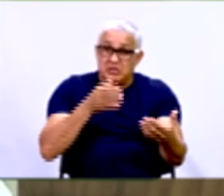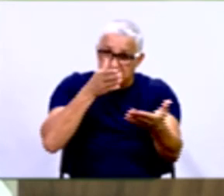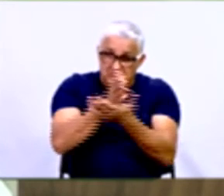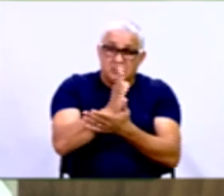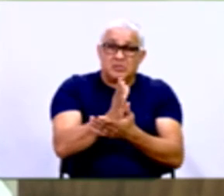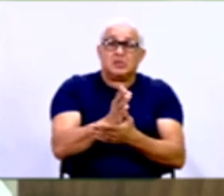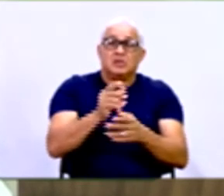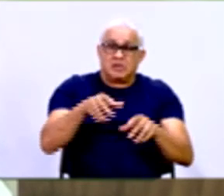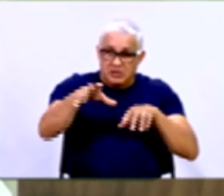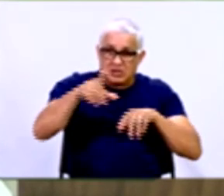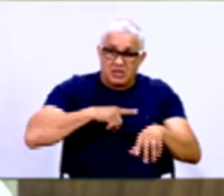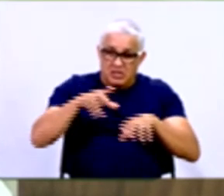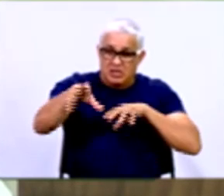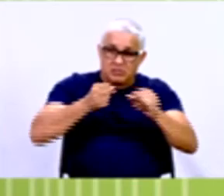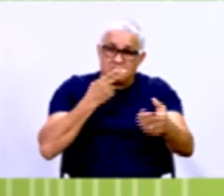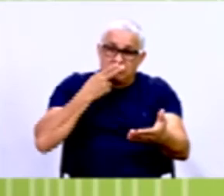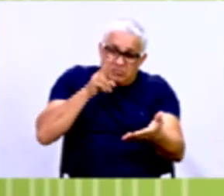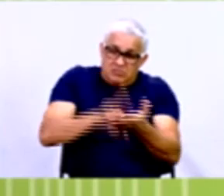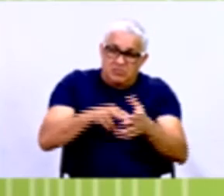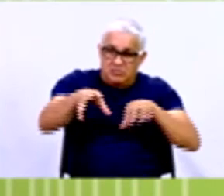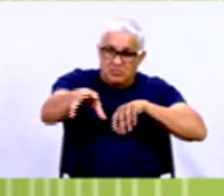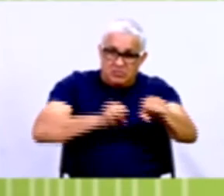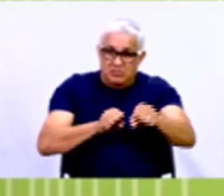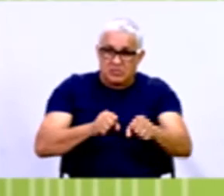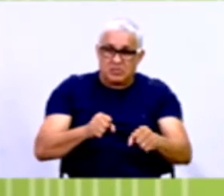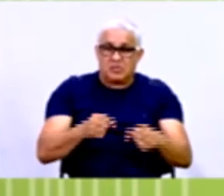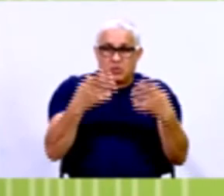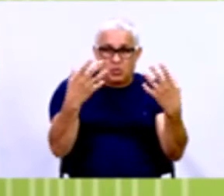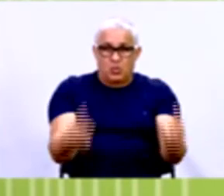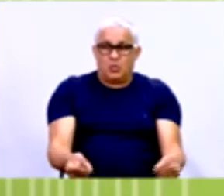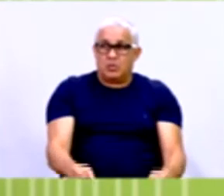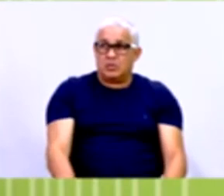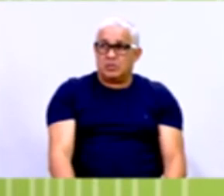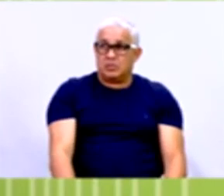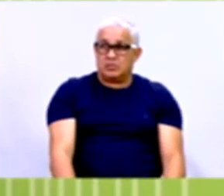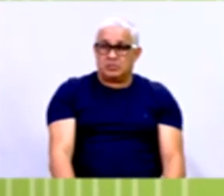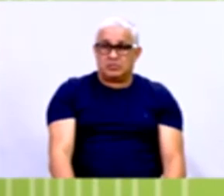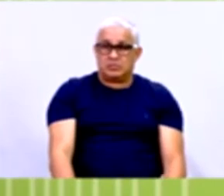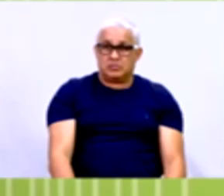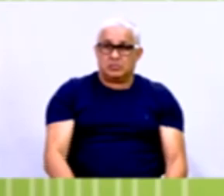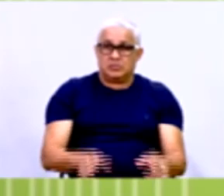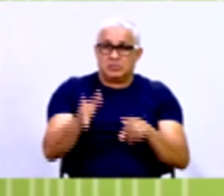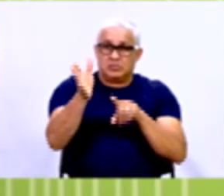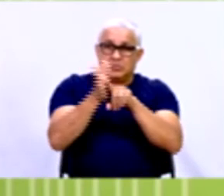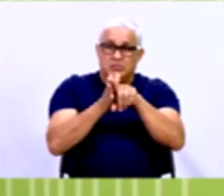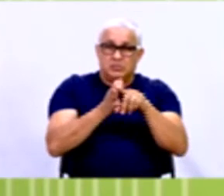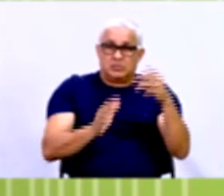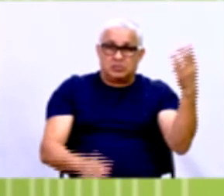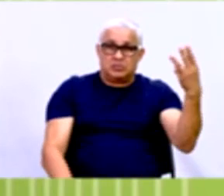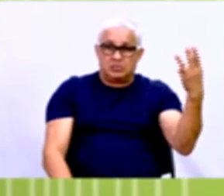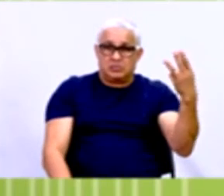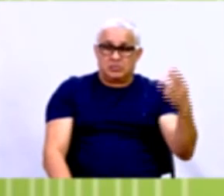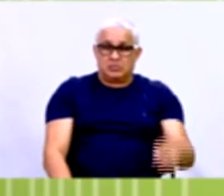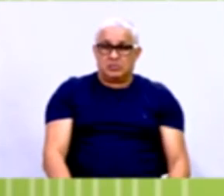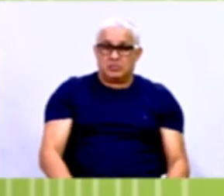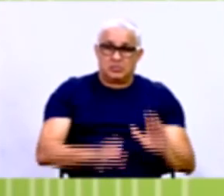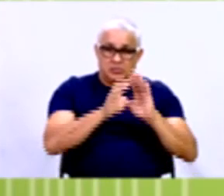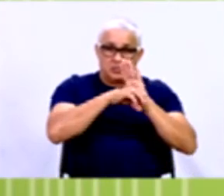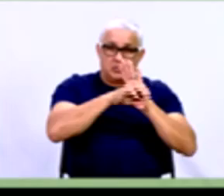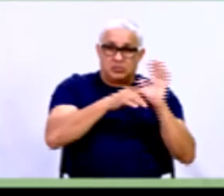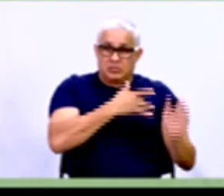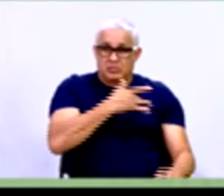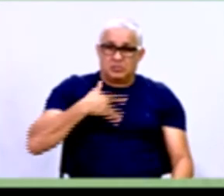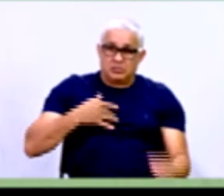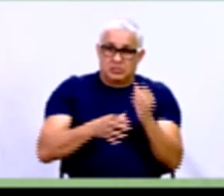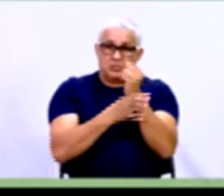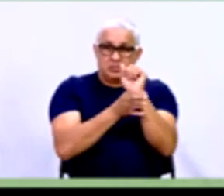autorização. Ok. Vamos à questão 3. Acerca dos conceitos de saúde e